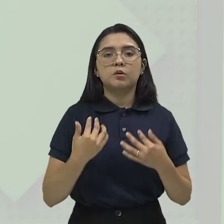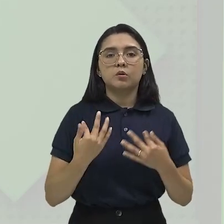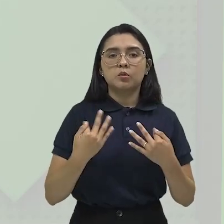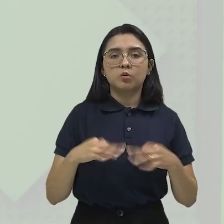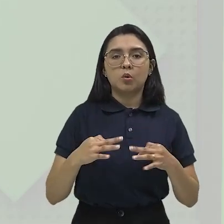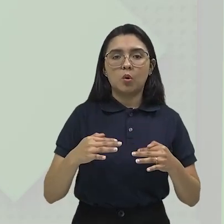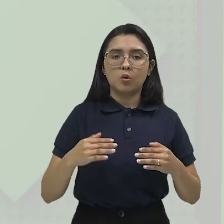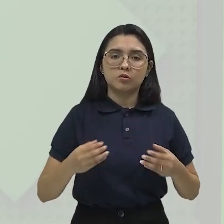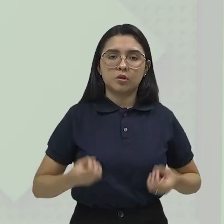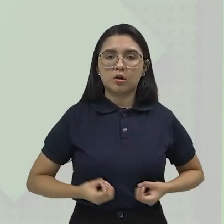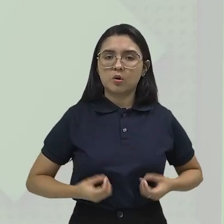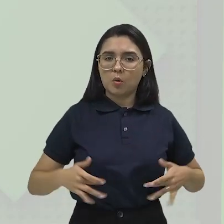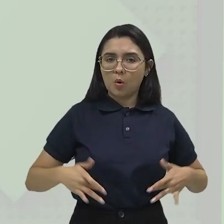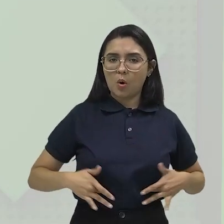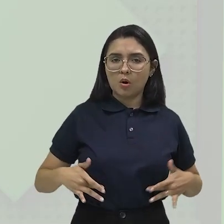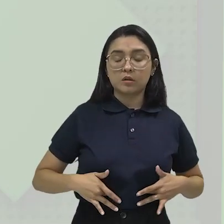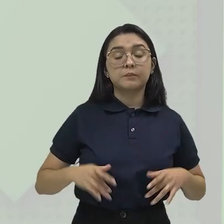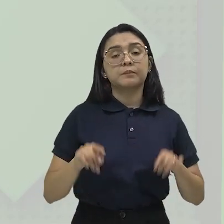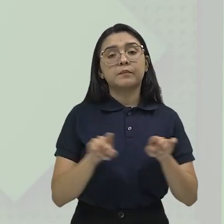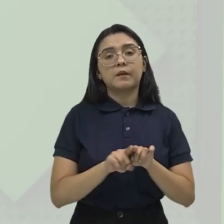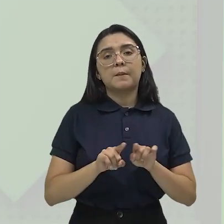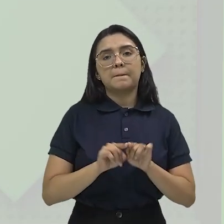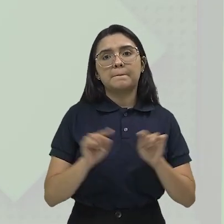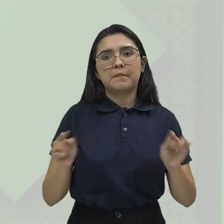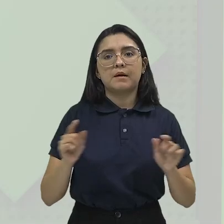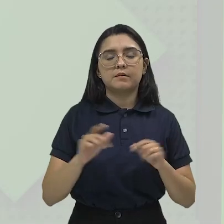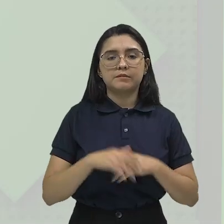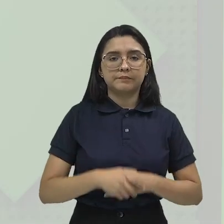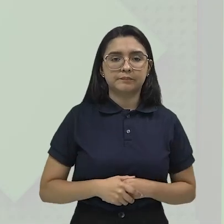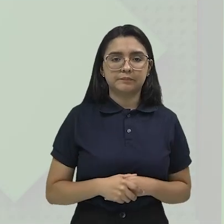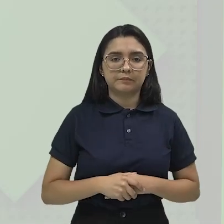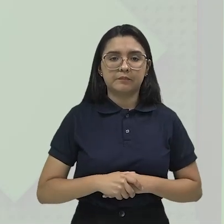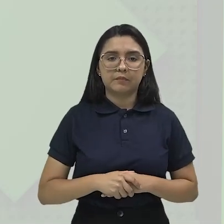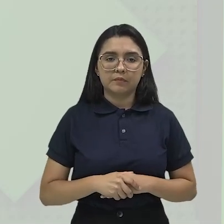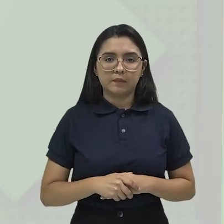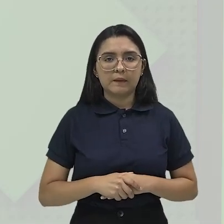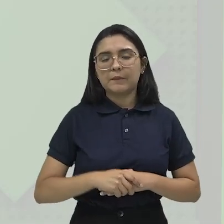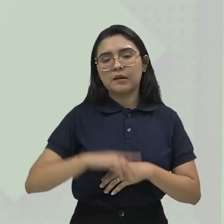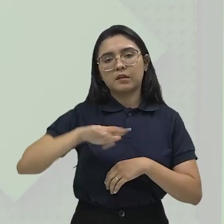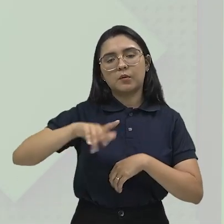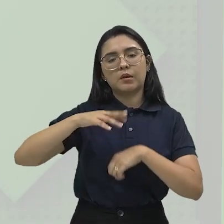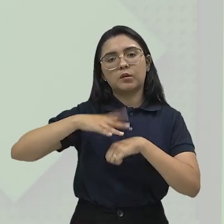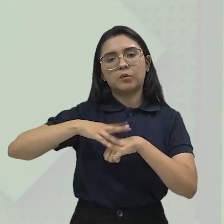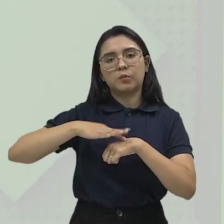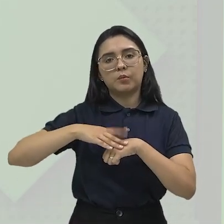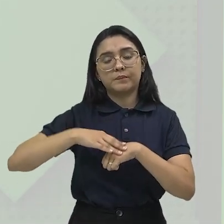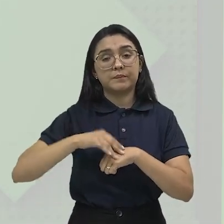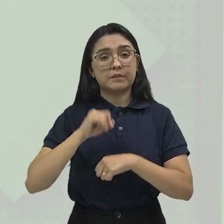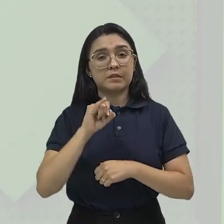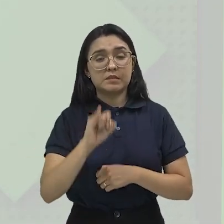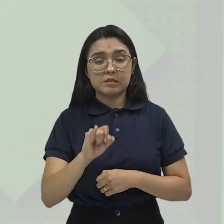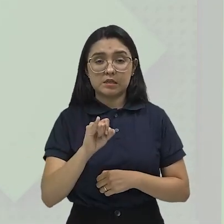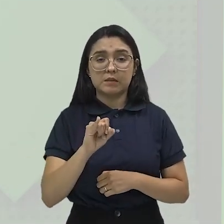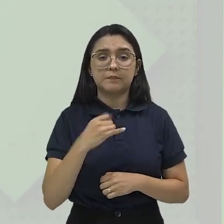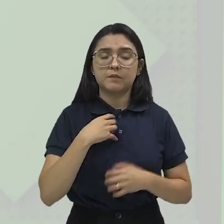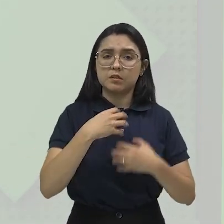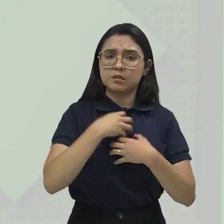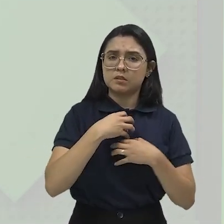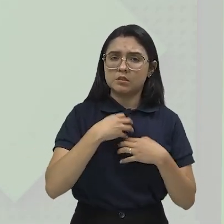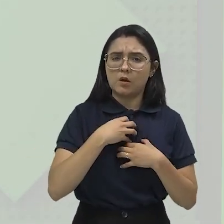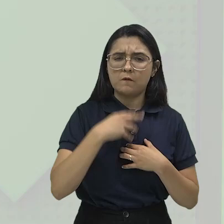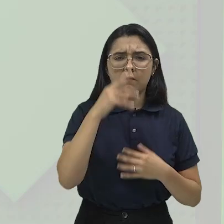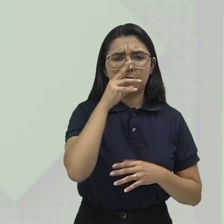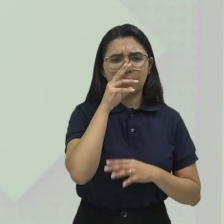de cólica, mas isso não é incapacitante para essa mulher. Se isso se torna, né, sintomas que são